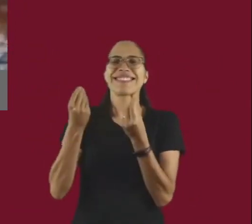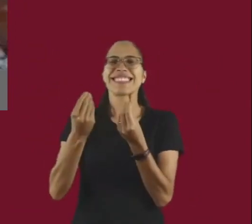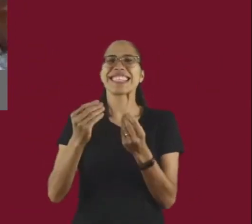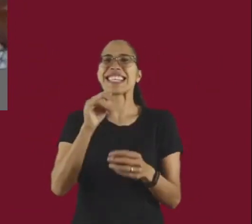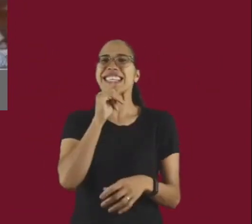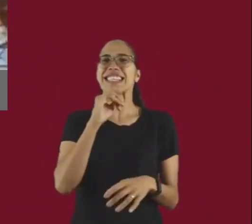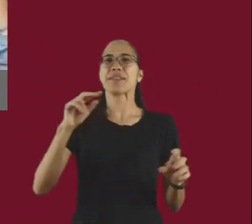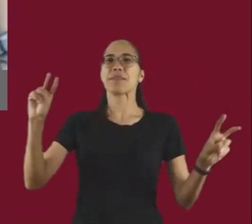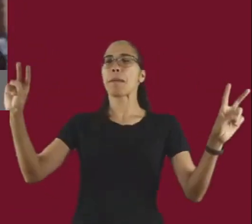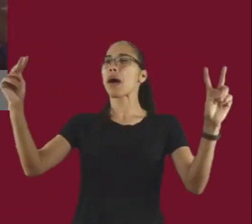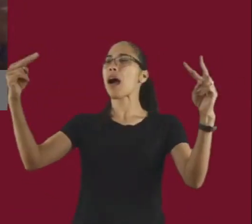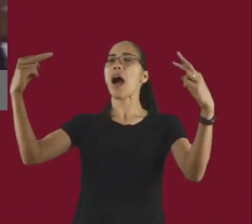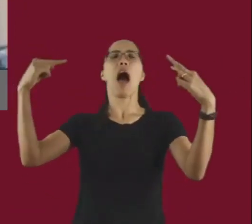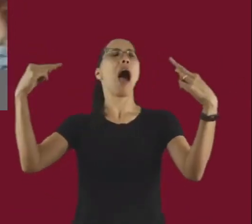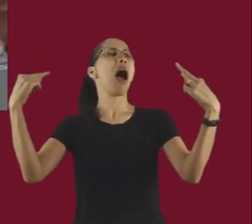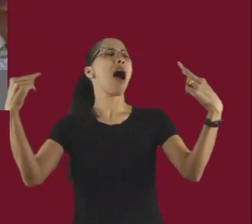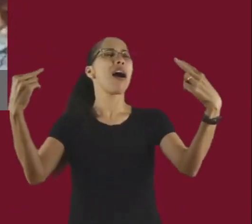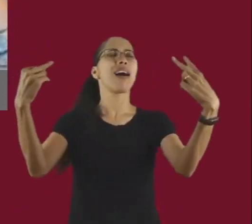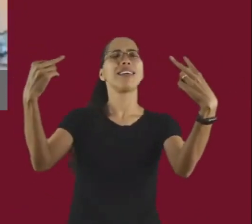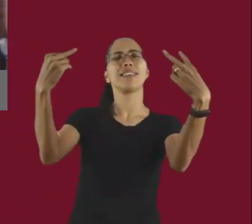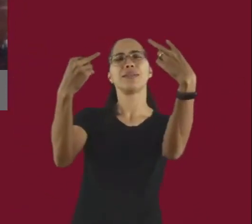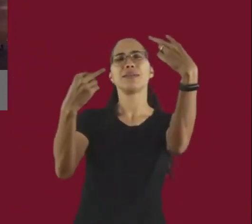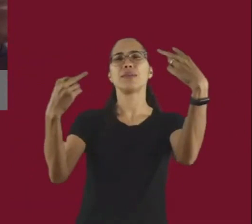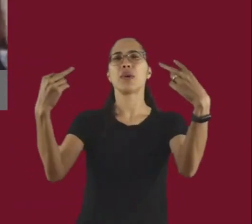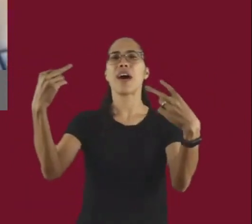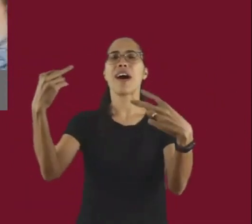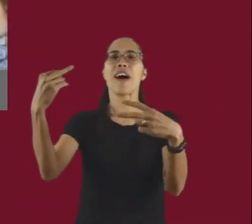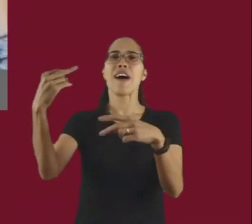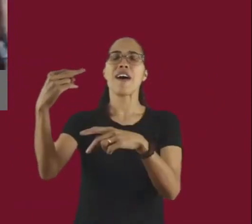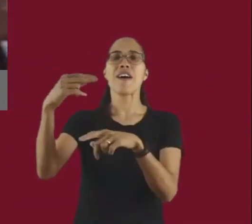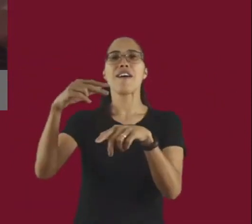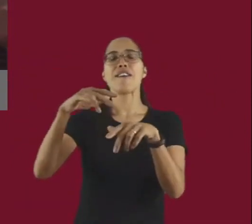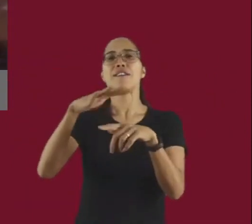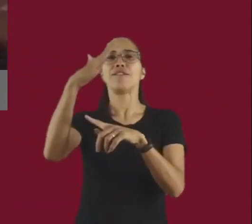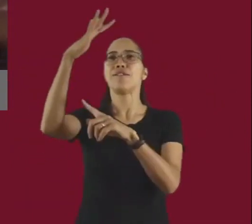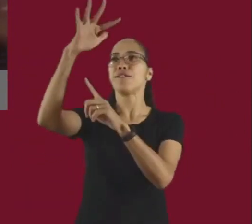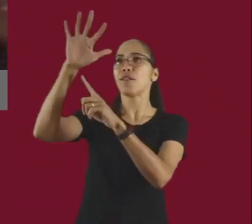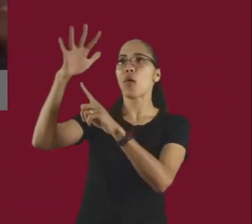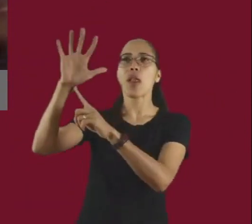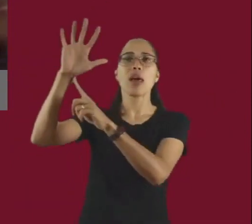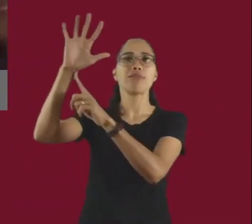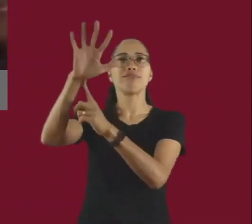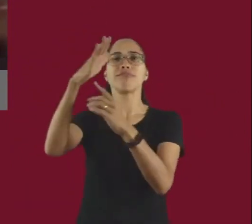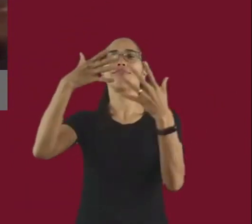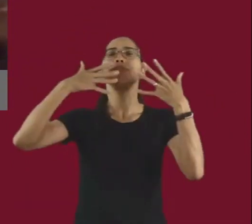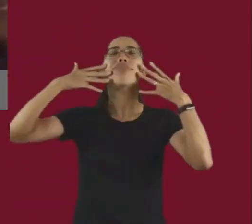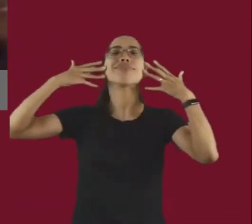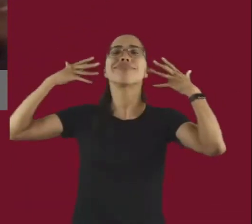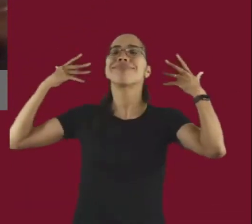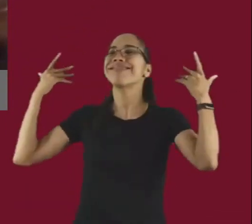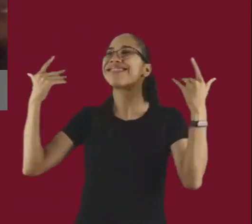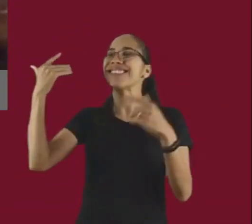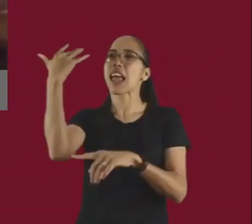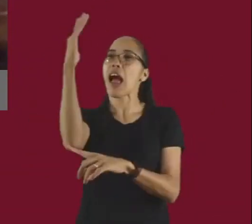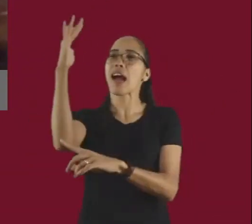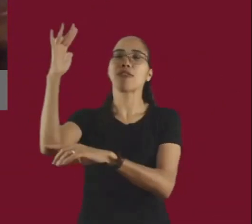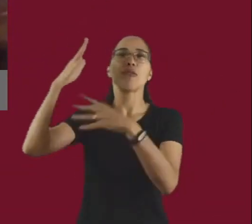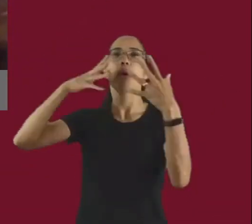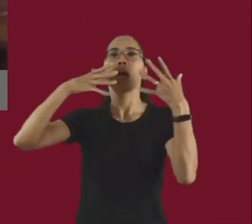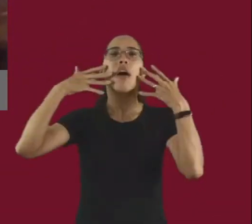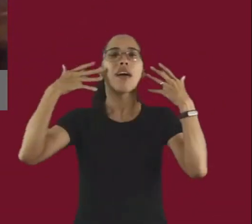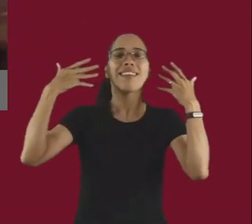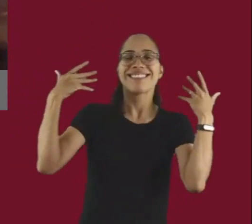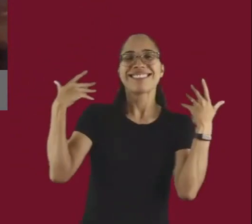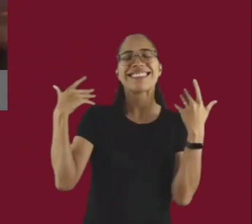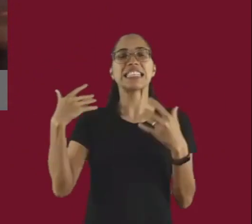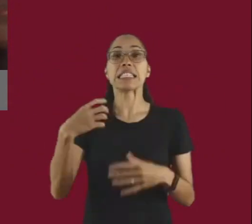tudo tocando, né? E as folhas estão roçando, né? A gente está ali. É um sentimento grande. E aí a